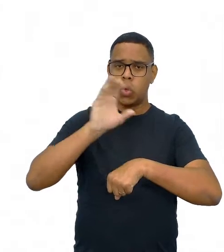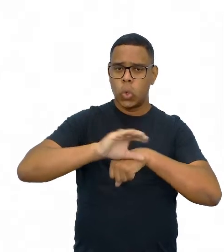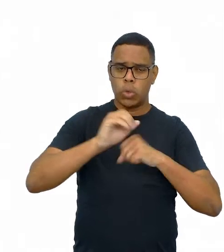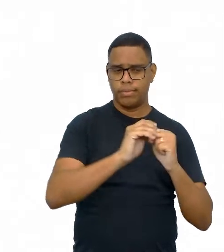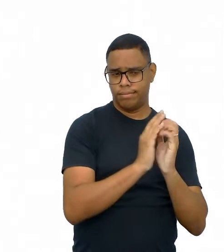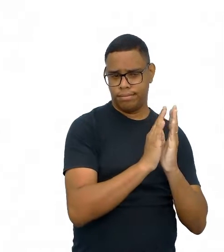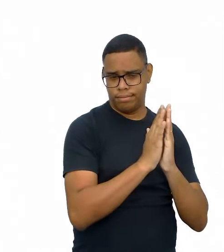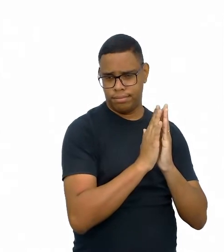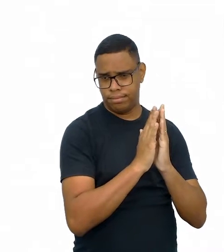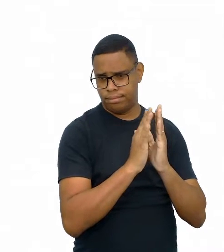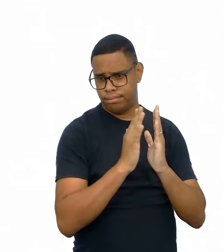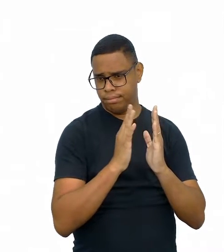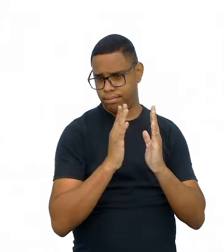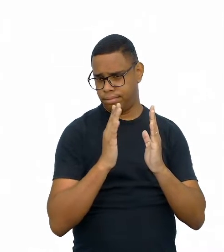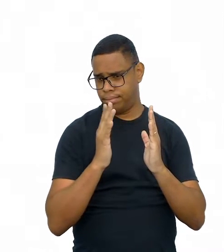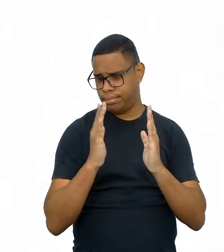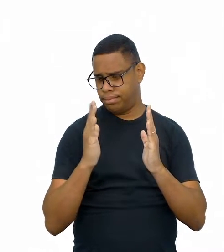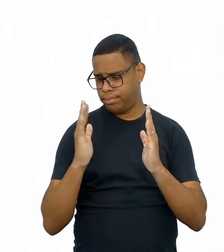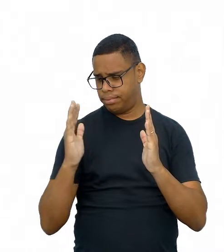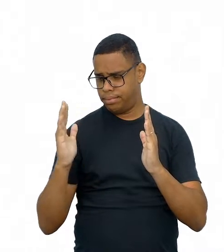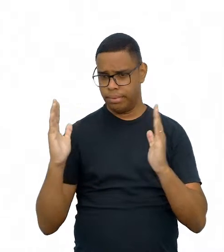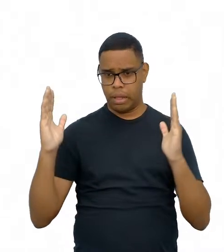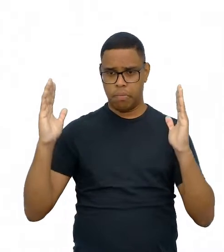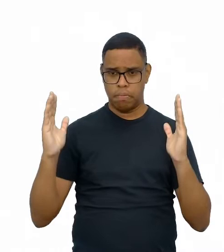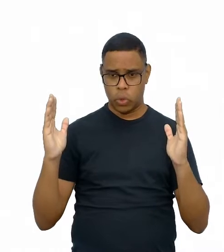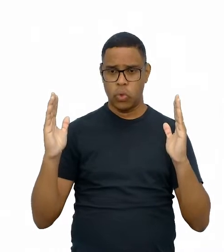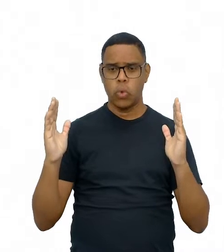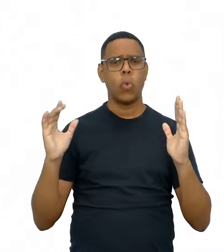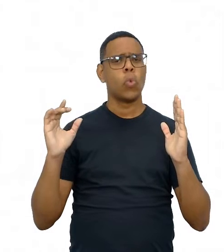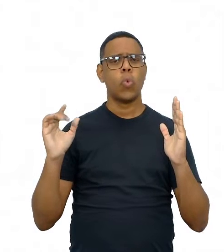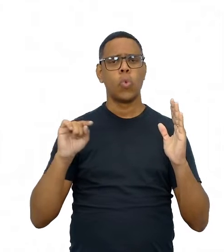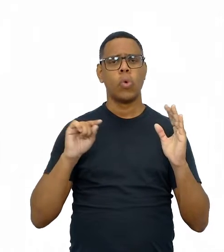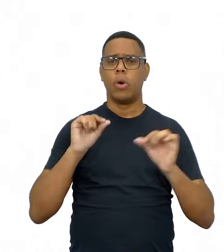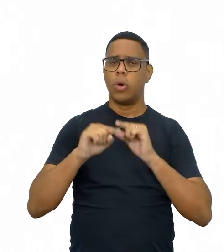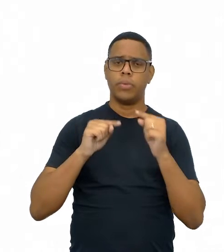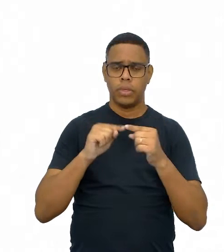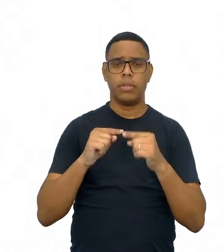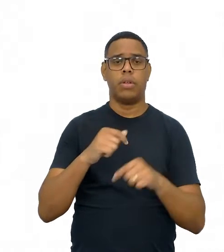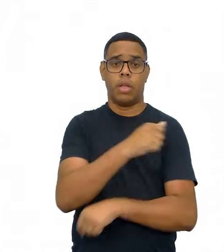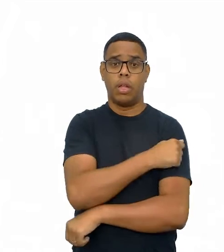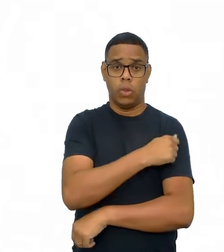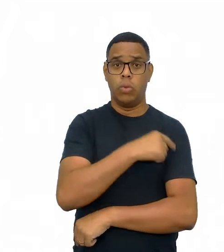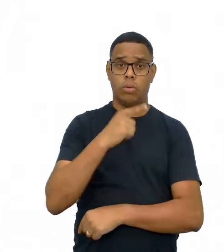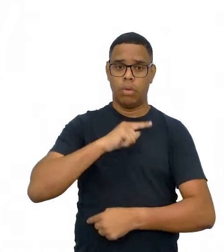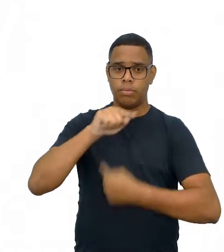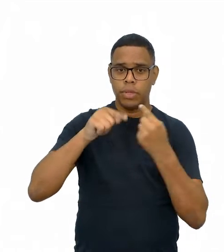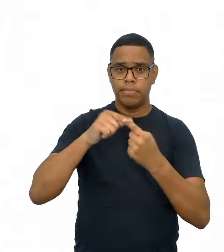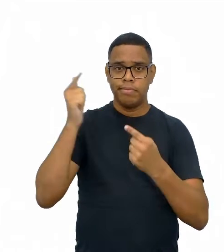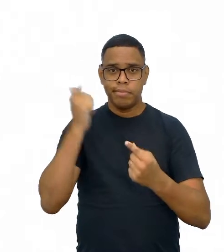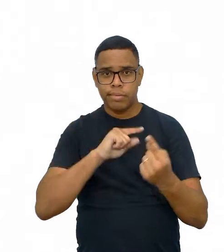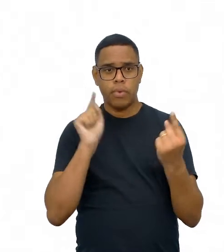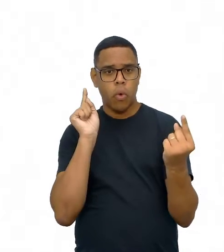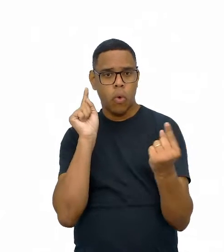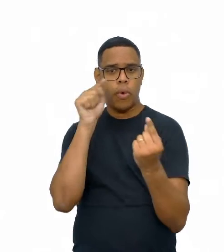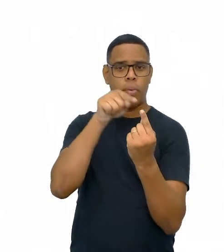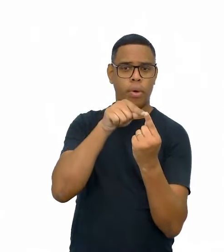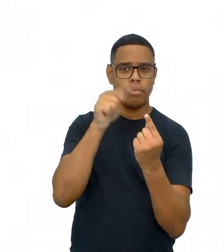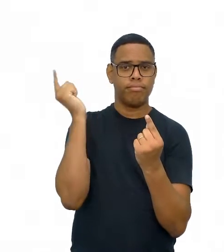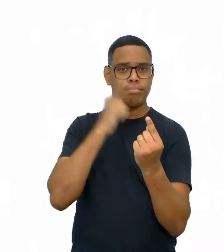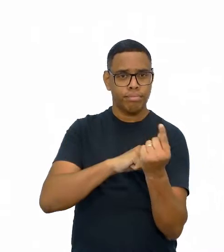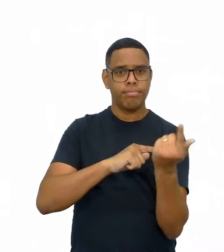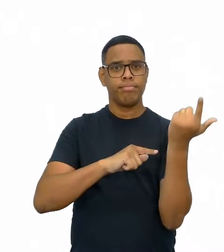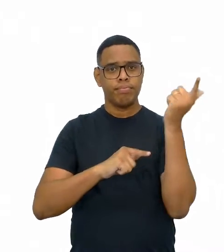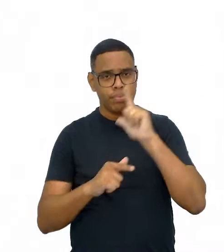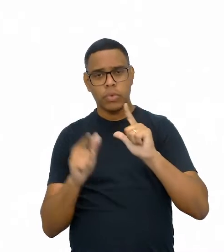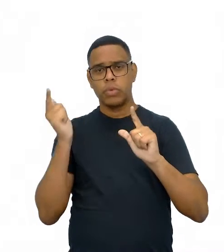letivo, com o intuito de verificar se os alunos estão atingindo os objetivos previstos, isto é, quais os